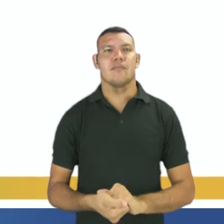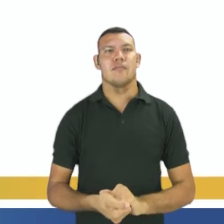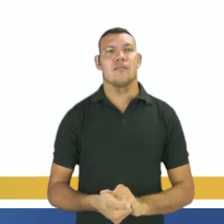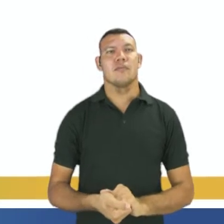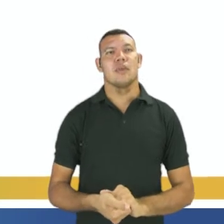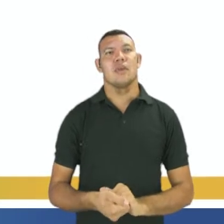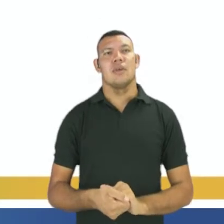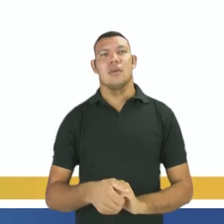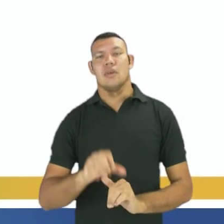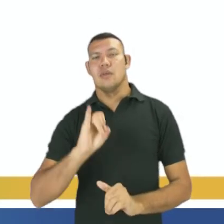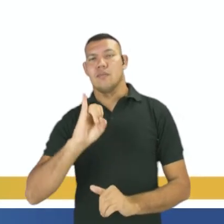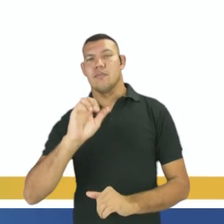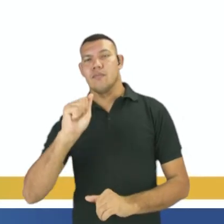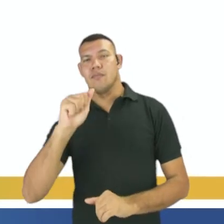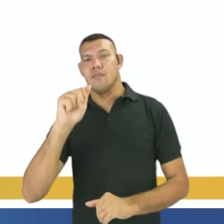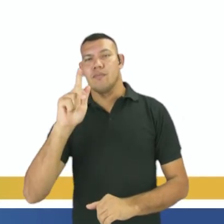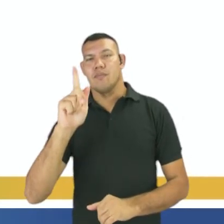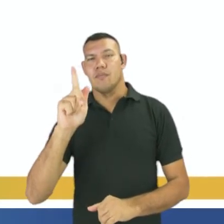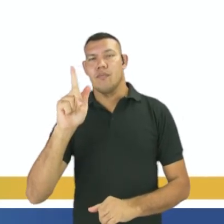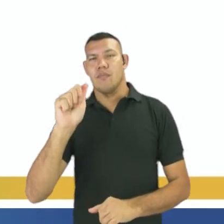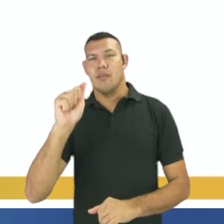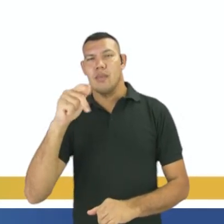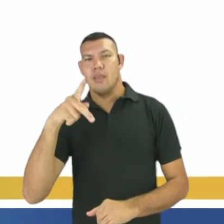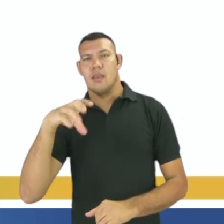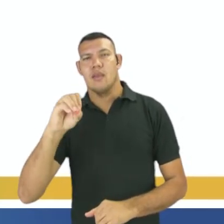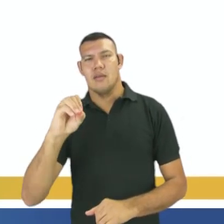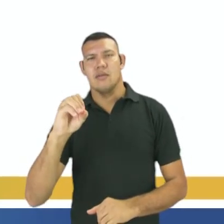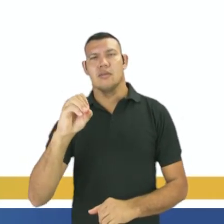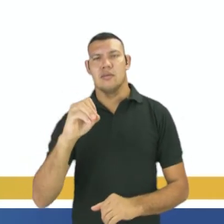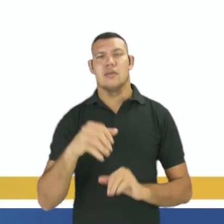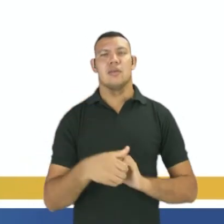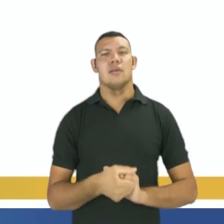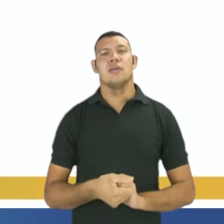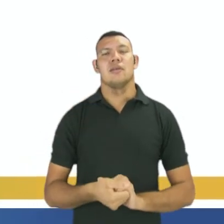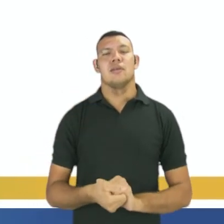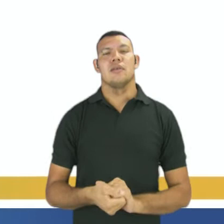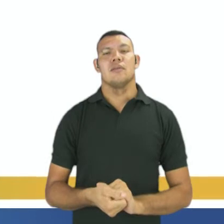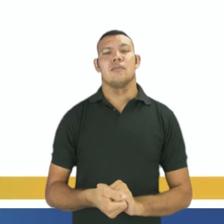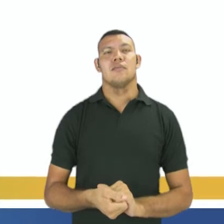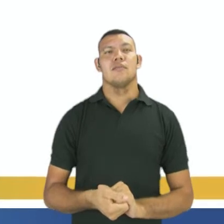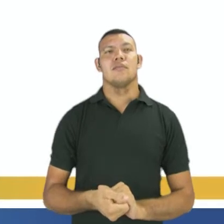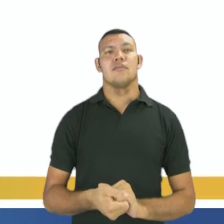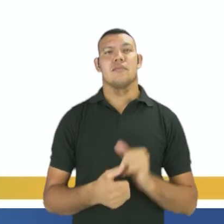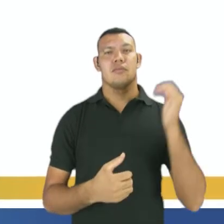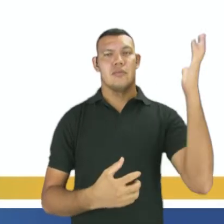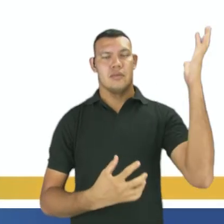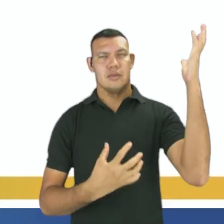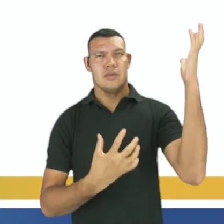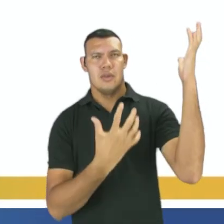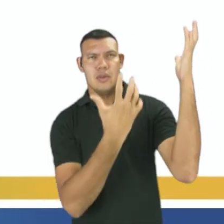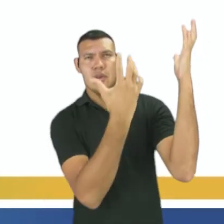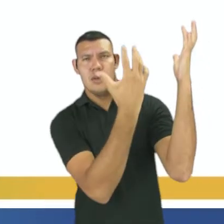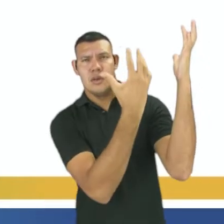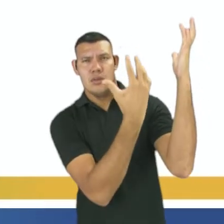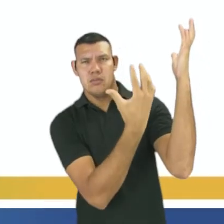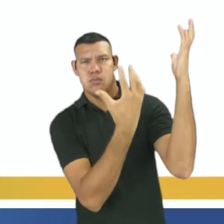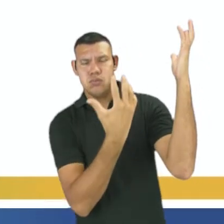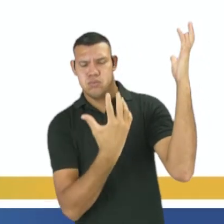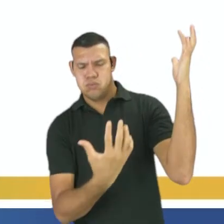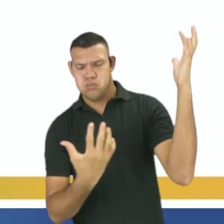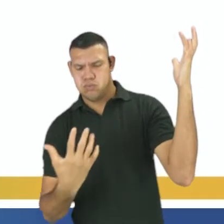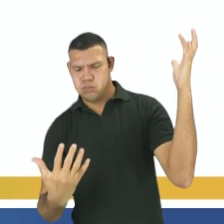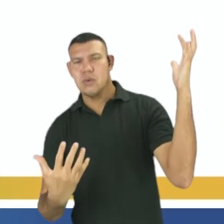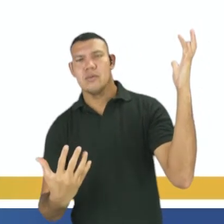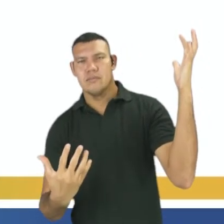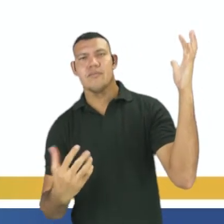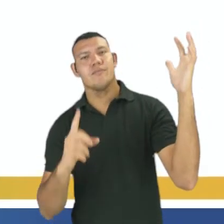de Igapó que são localizados em áreas ainda mais baixa de que a terra de várias né E nós temos as matas de terra firme que são